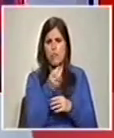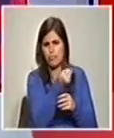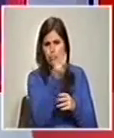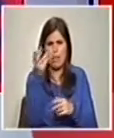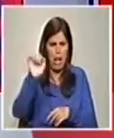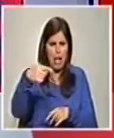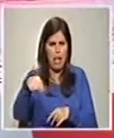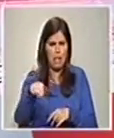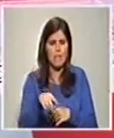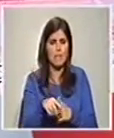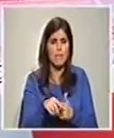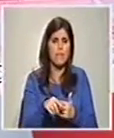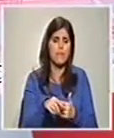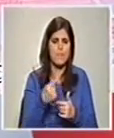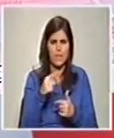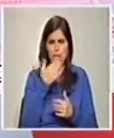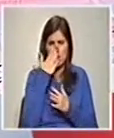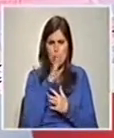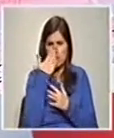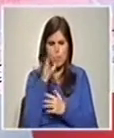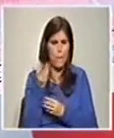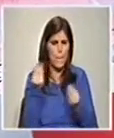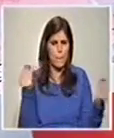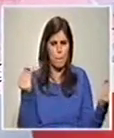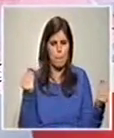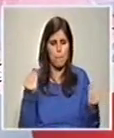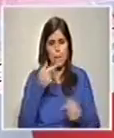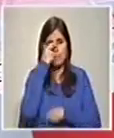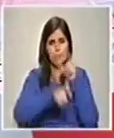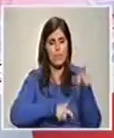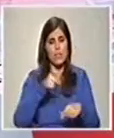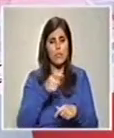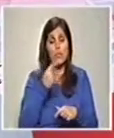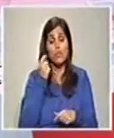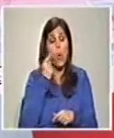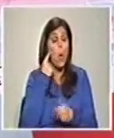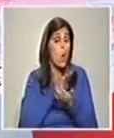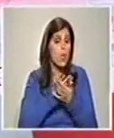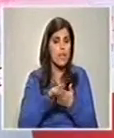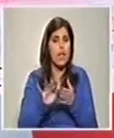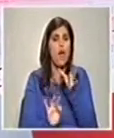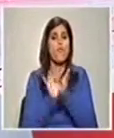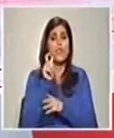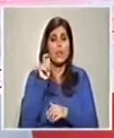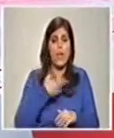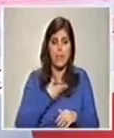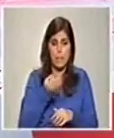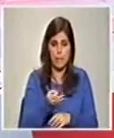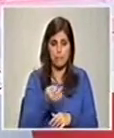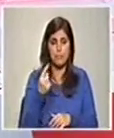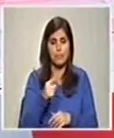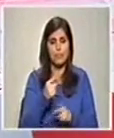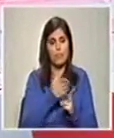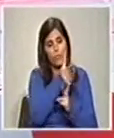conta. Ideias novas que têm surgido. Nós, na Fundação EDP... Estamos ainda a não conhecer, sim, não é? Na Fundação EDP nós temos duas frentes em que isso se